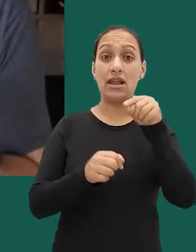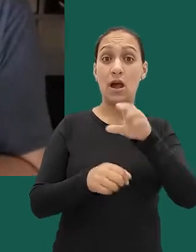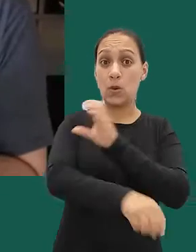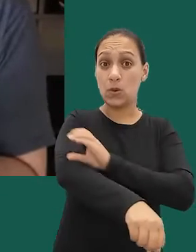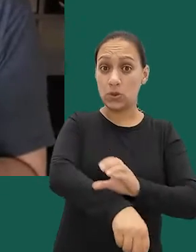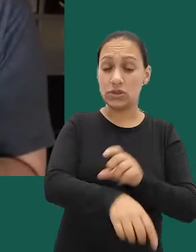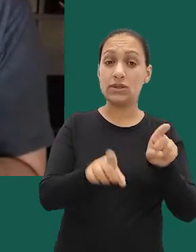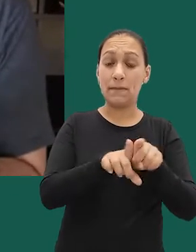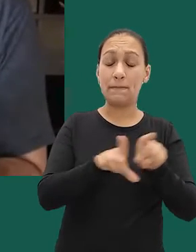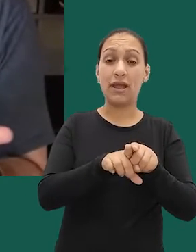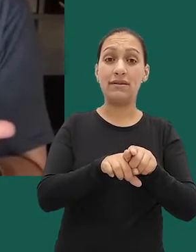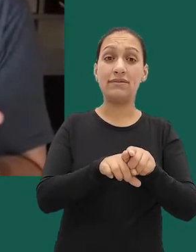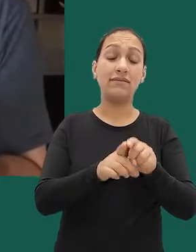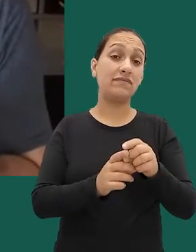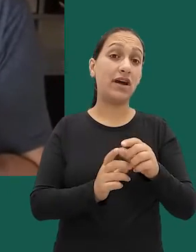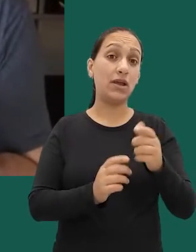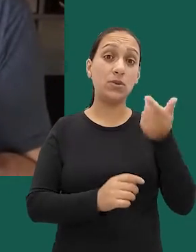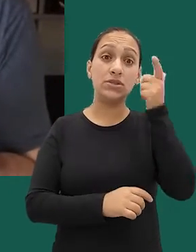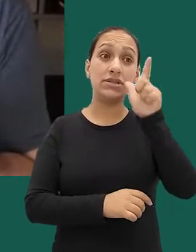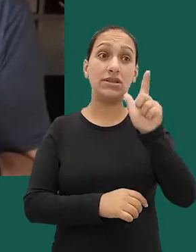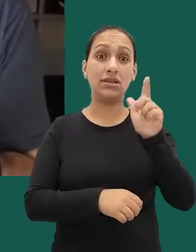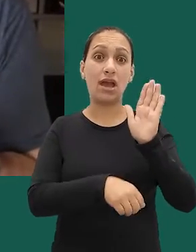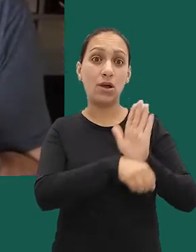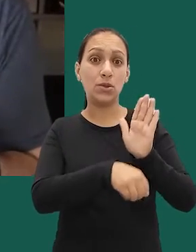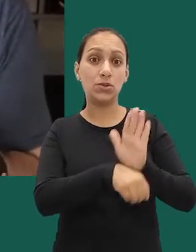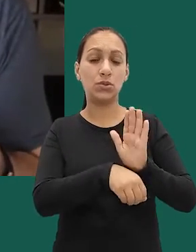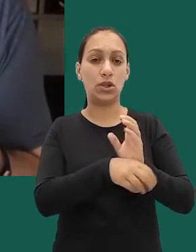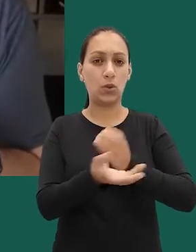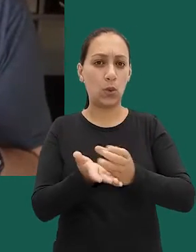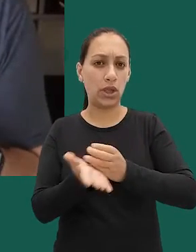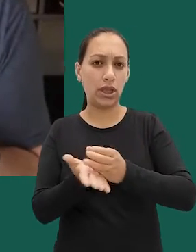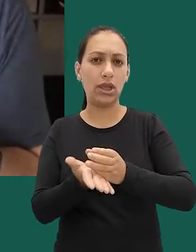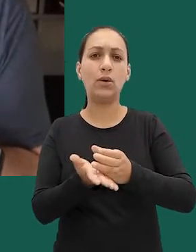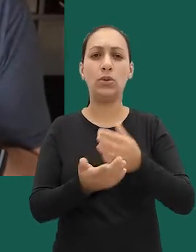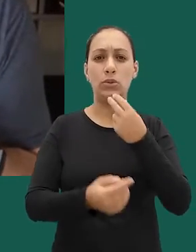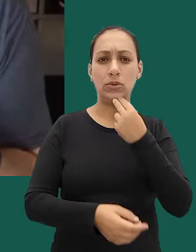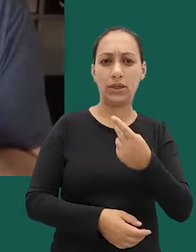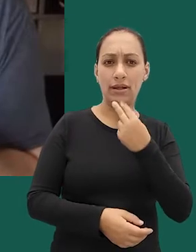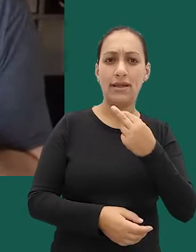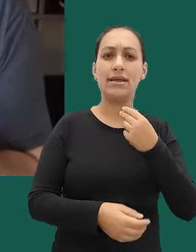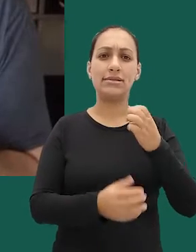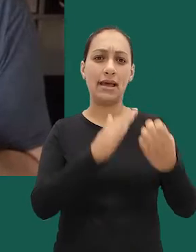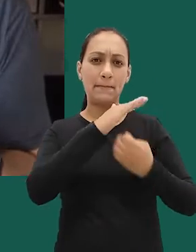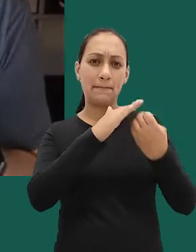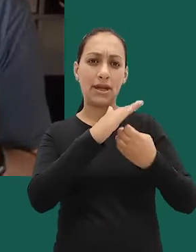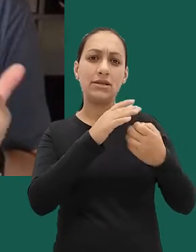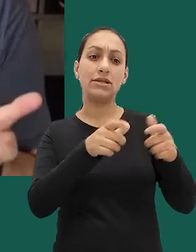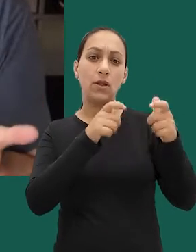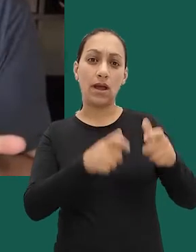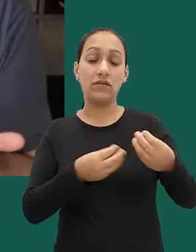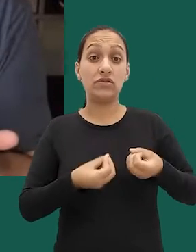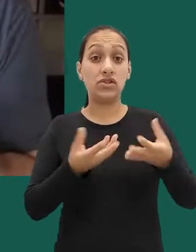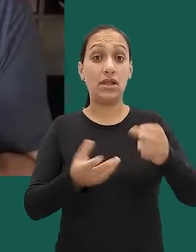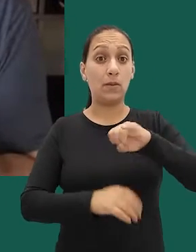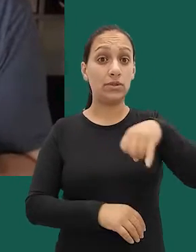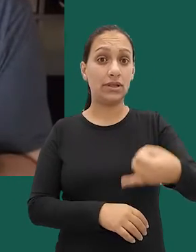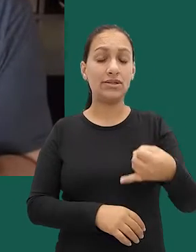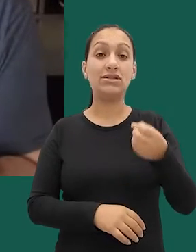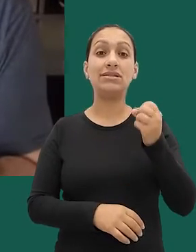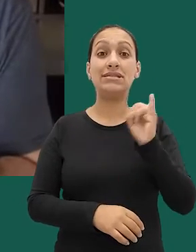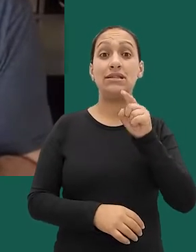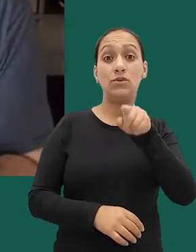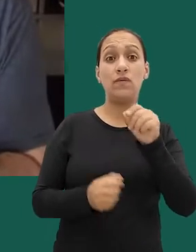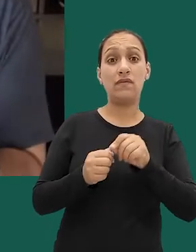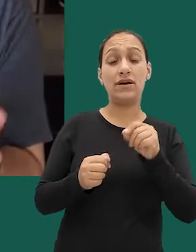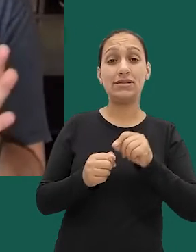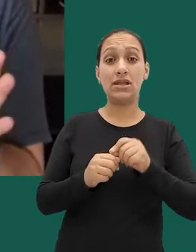facilmente. Eles vão te ajudar também com o currículo, vão te ajudar com empresas locais e vão te dar as oportunidades que, se você fizer por conta, seria